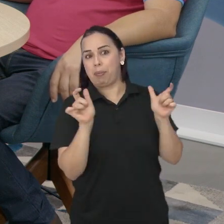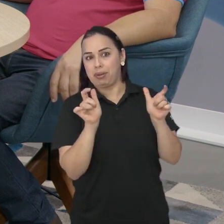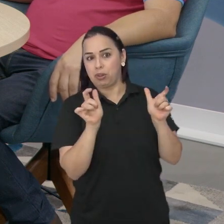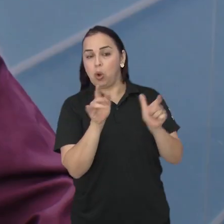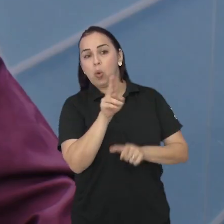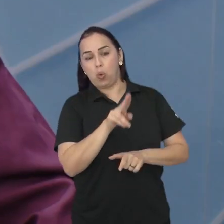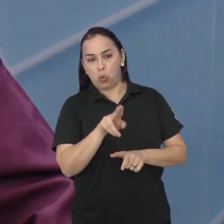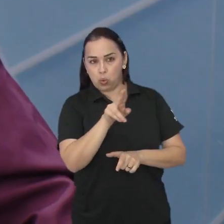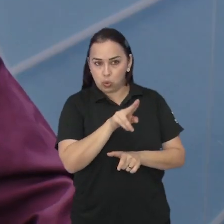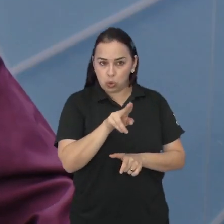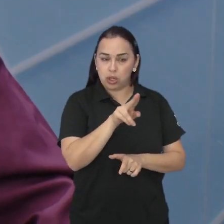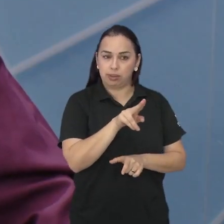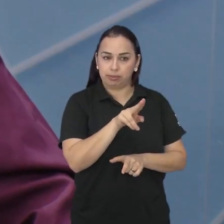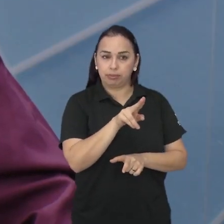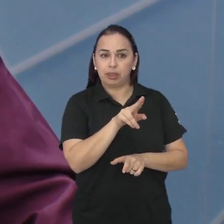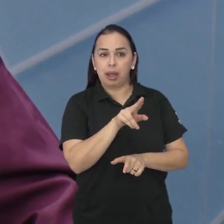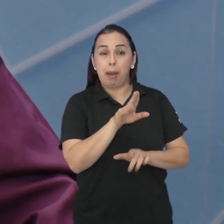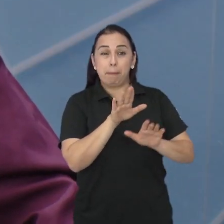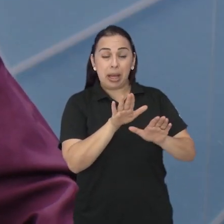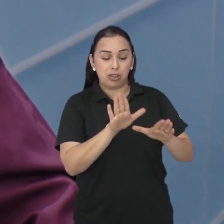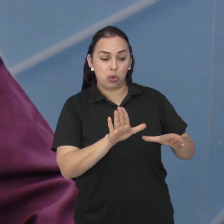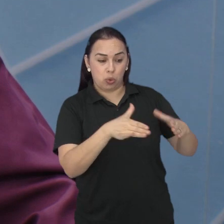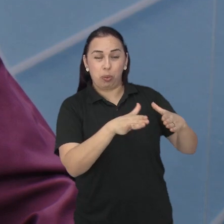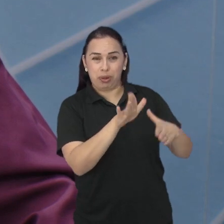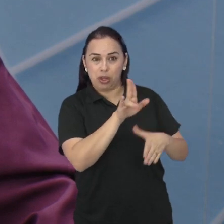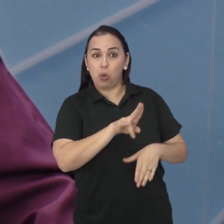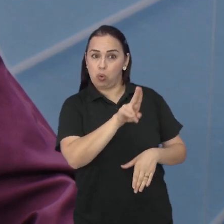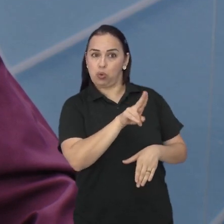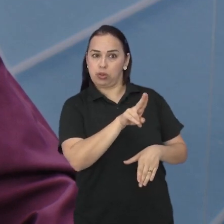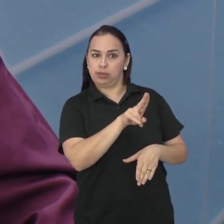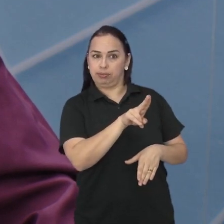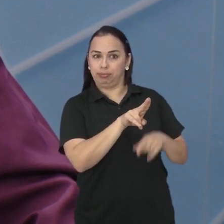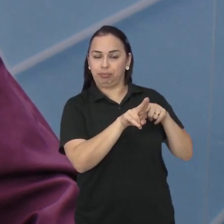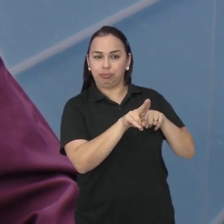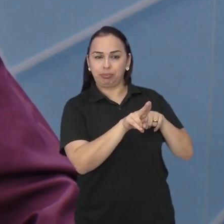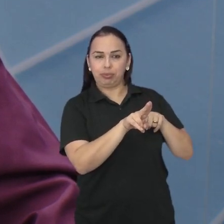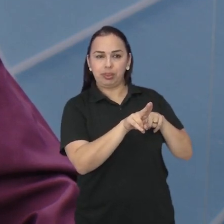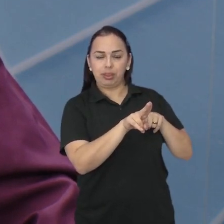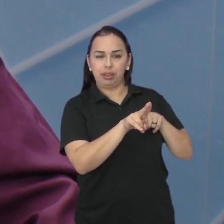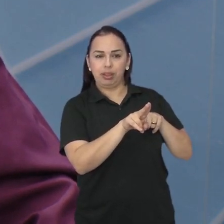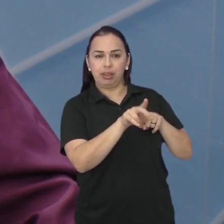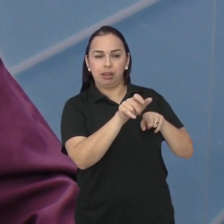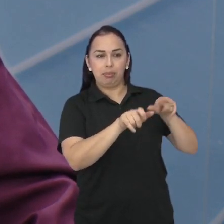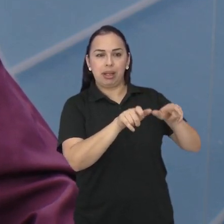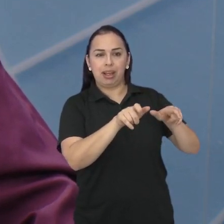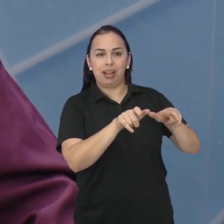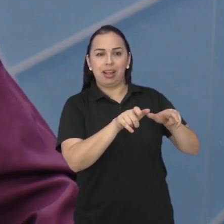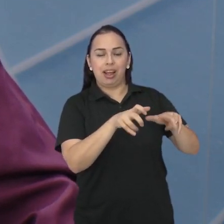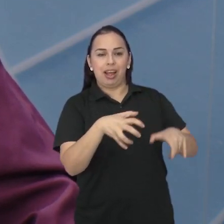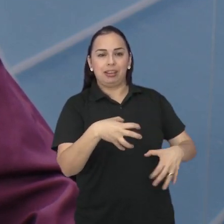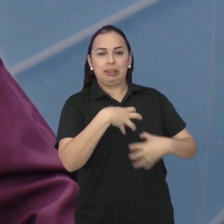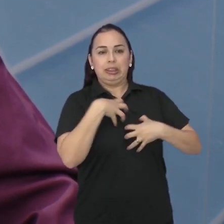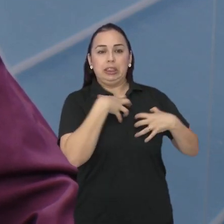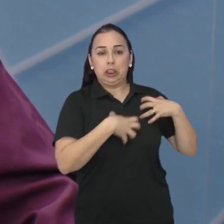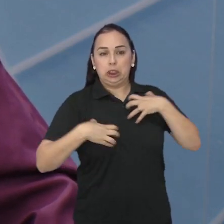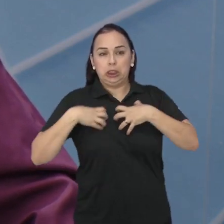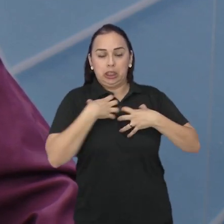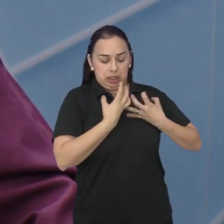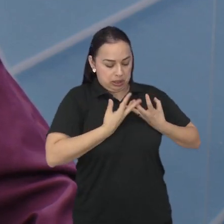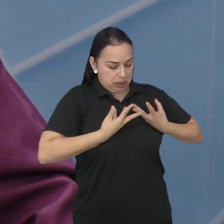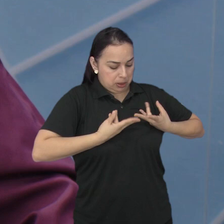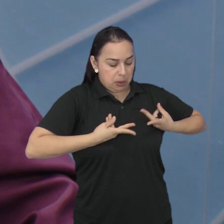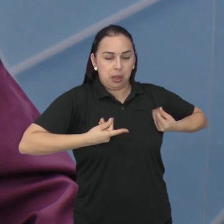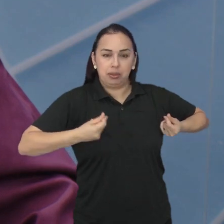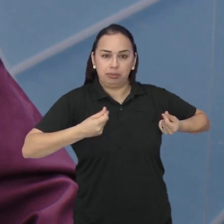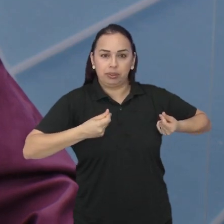Às vezes até faz o uso ou não. Mas as que fazem, né? A gente começa a ver, às vezes, até o alívio da dor emocional. Às vezes começa a